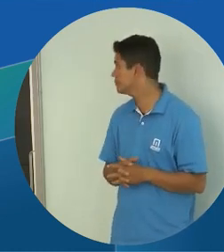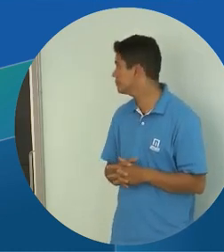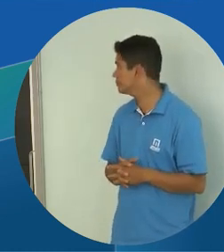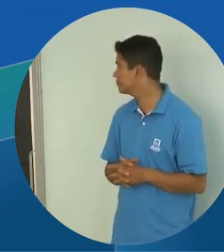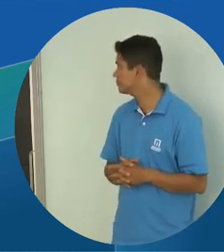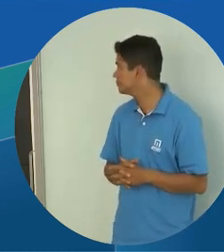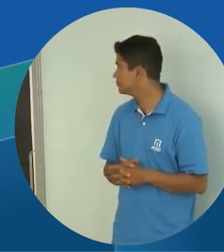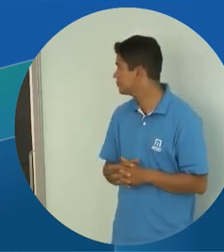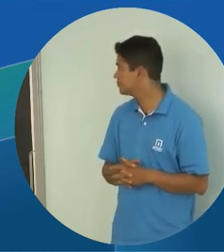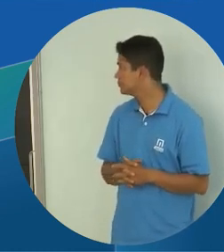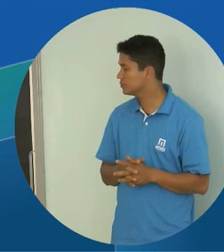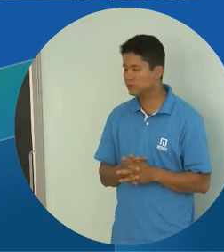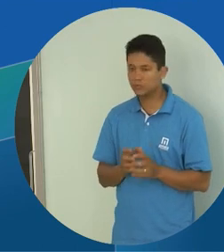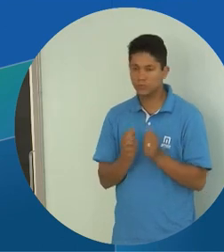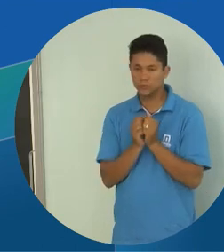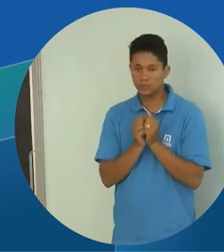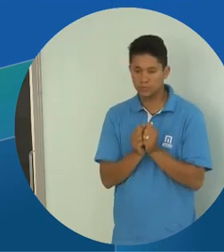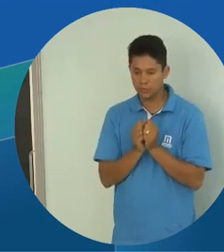com a manta,